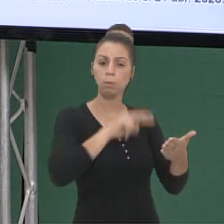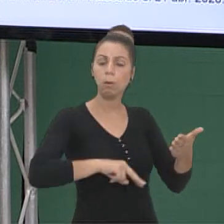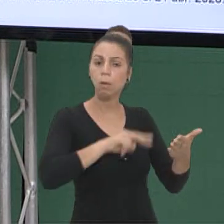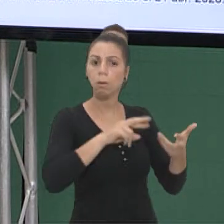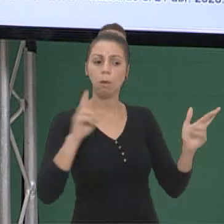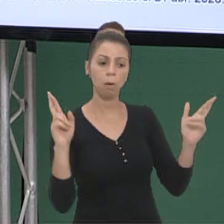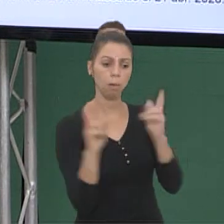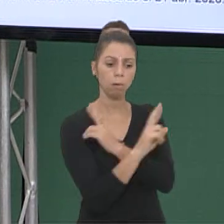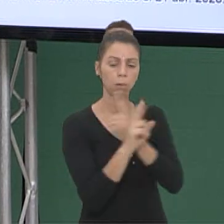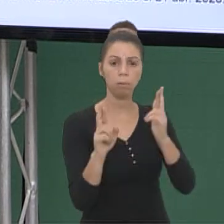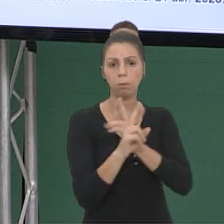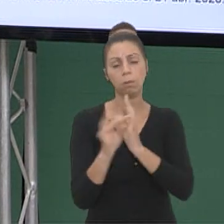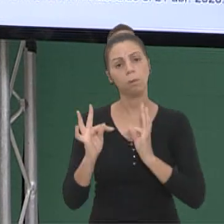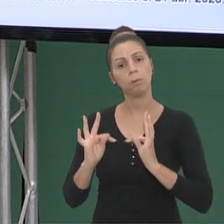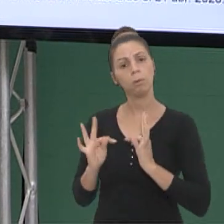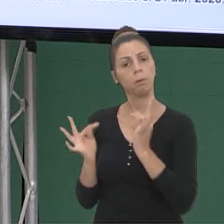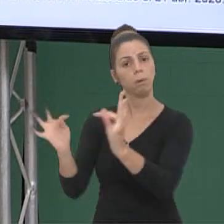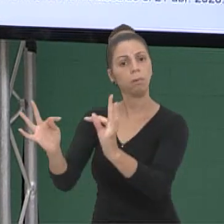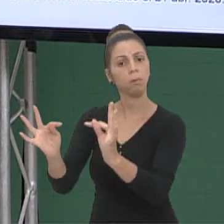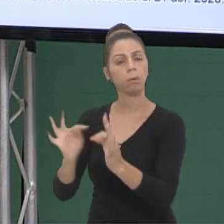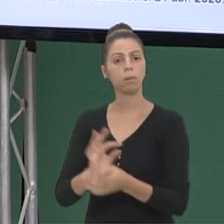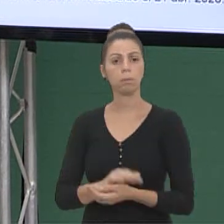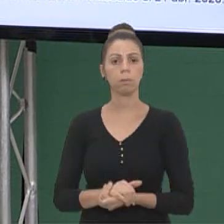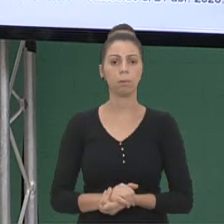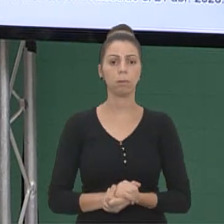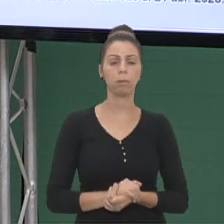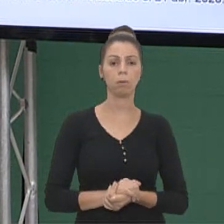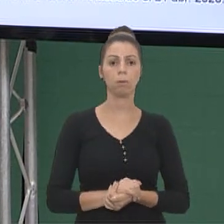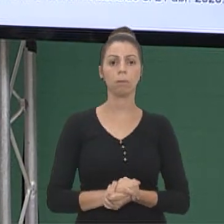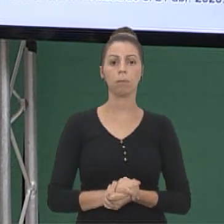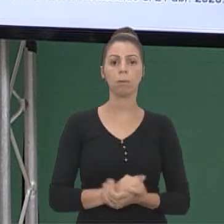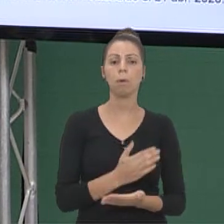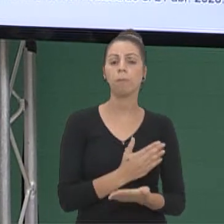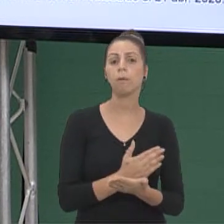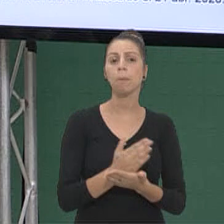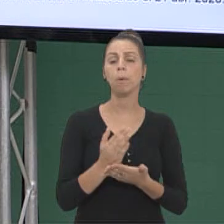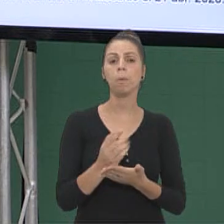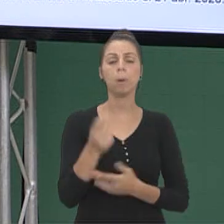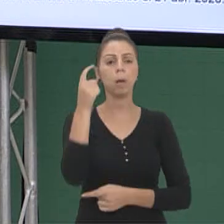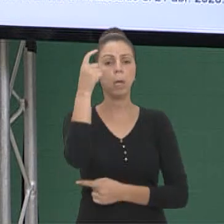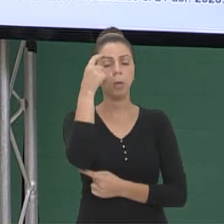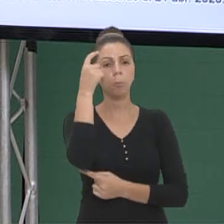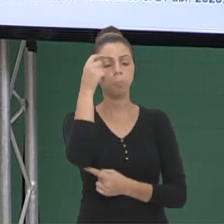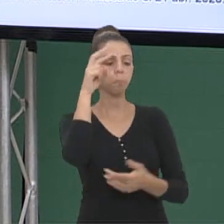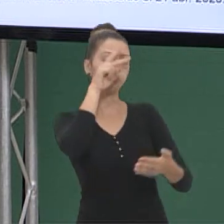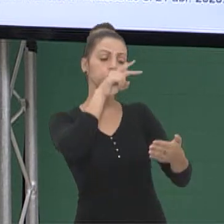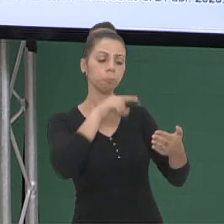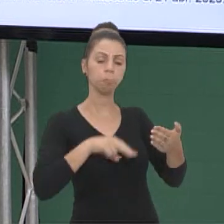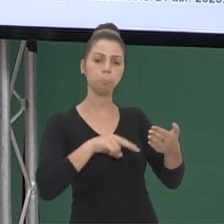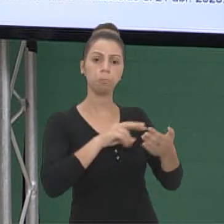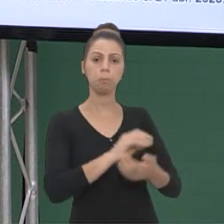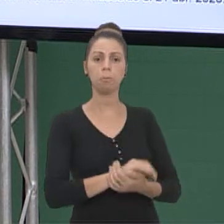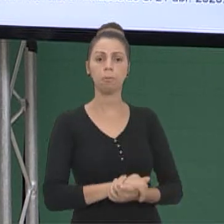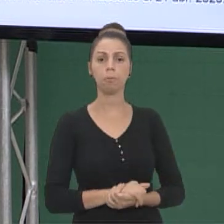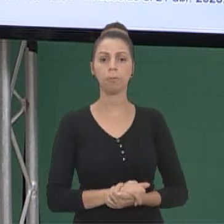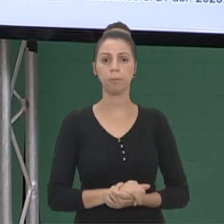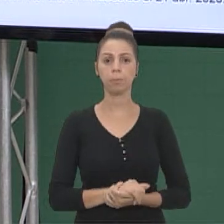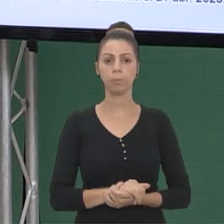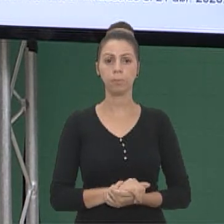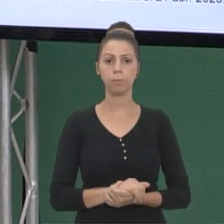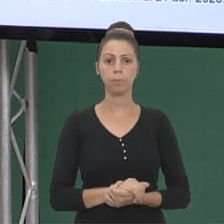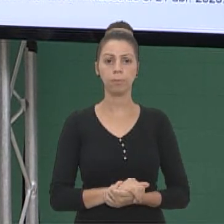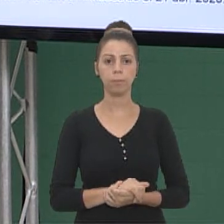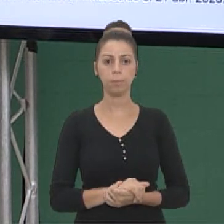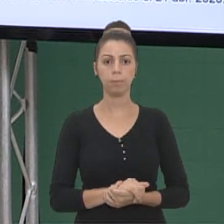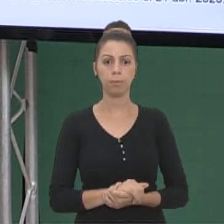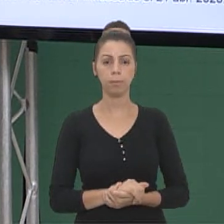com tecnologias, não é? Começamos então, vamos começar a leitura. E sé muy bien que